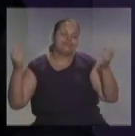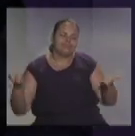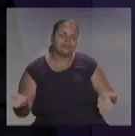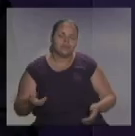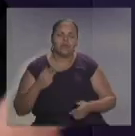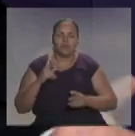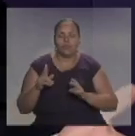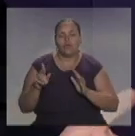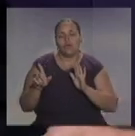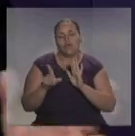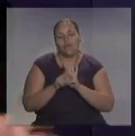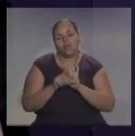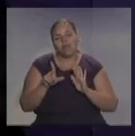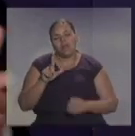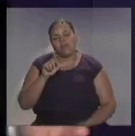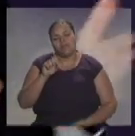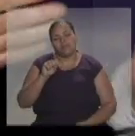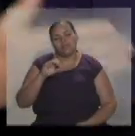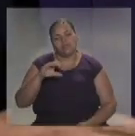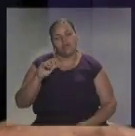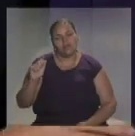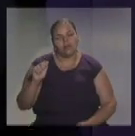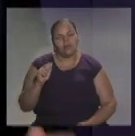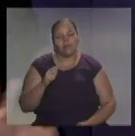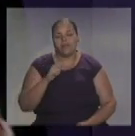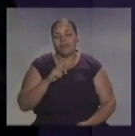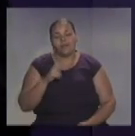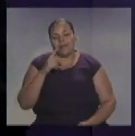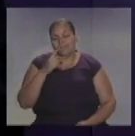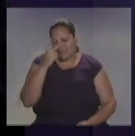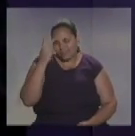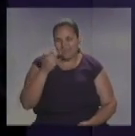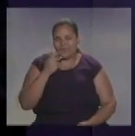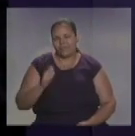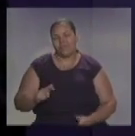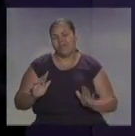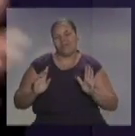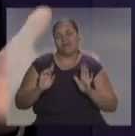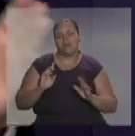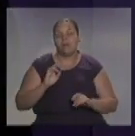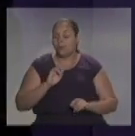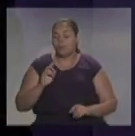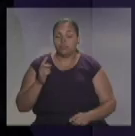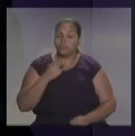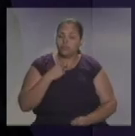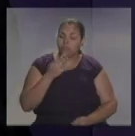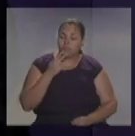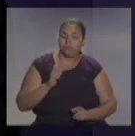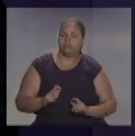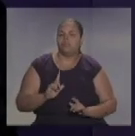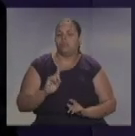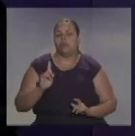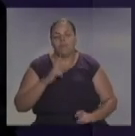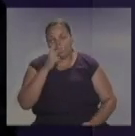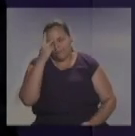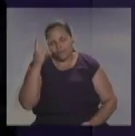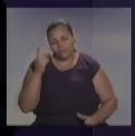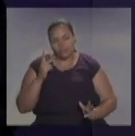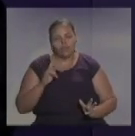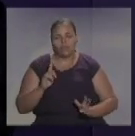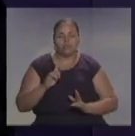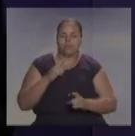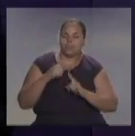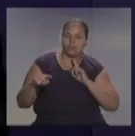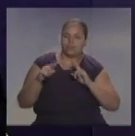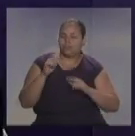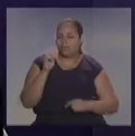caso, por exemplo, da lei seca. Tem muitas críticas. Ninguém pode ser crítico à lei seca. O fato da pessoa